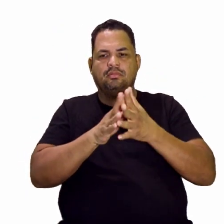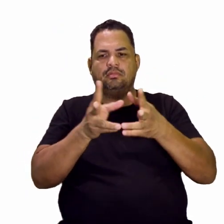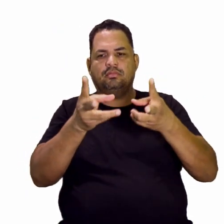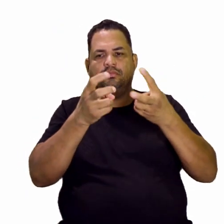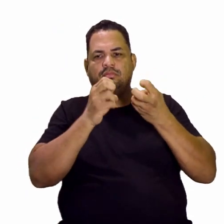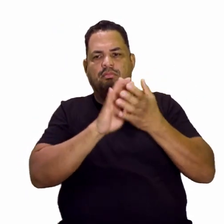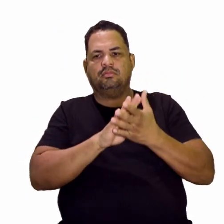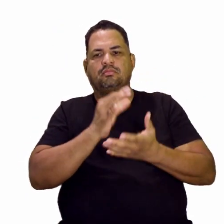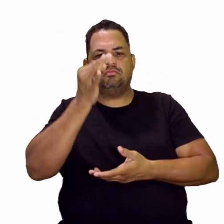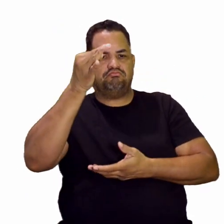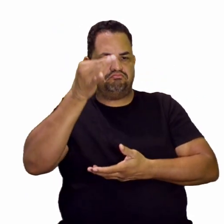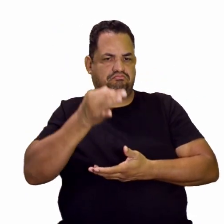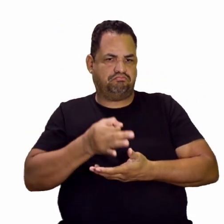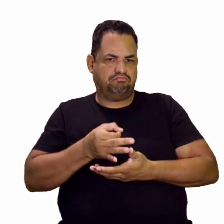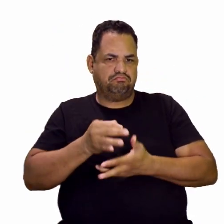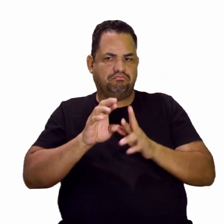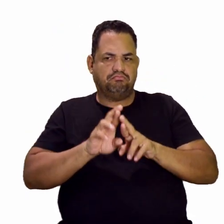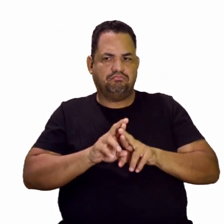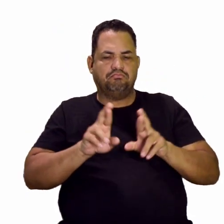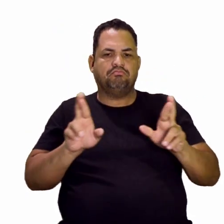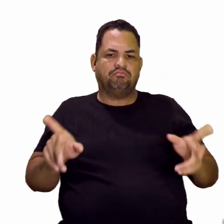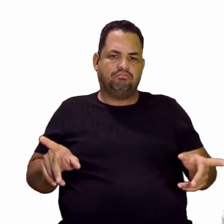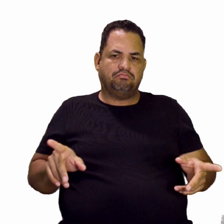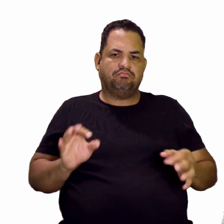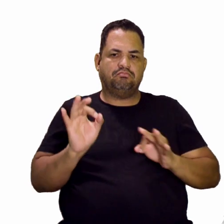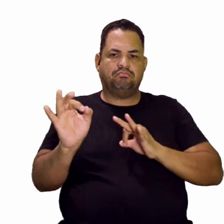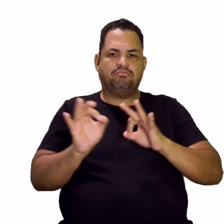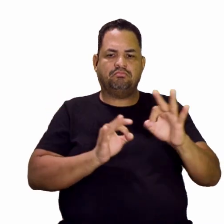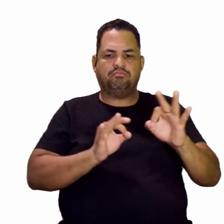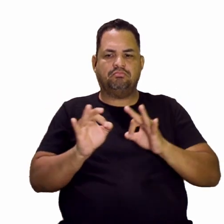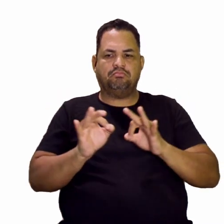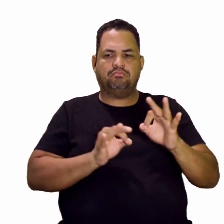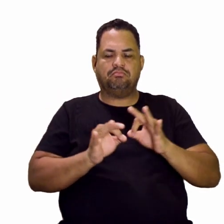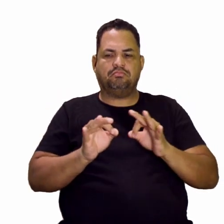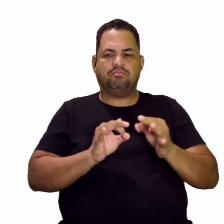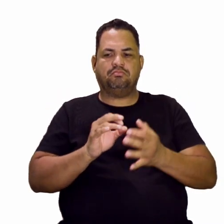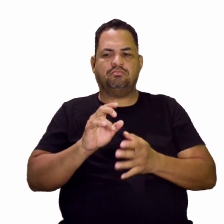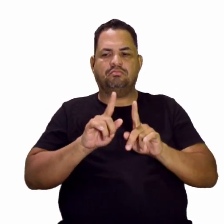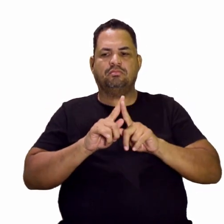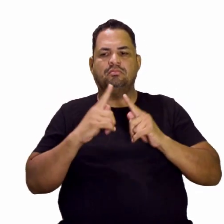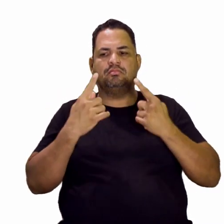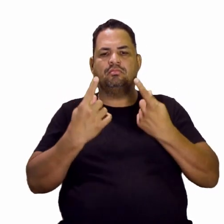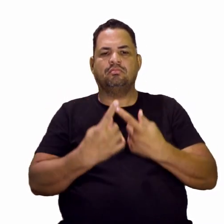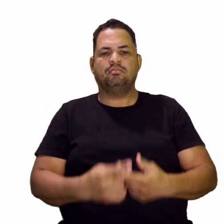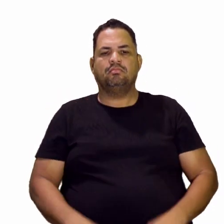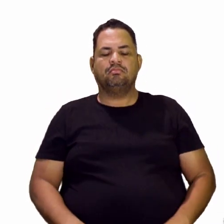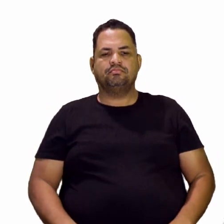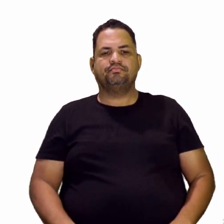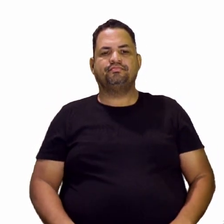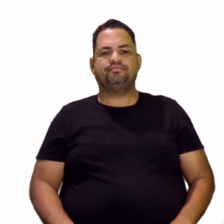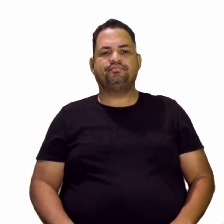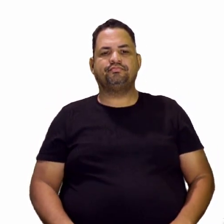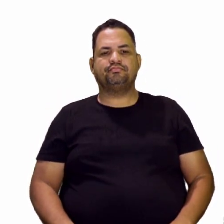conceitos, identificando regularidades e diferenças, construindo generalizações.